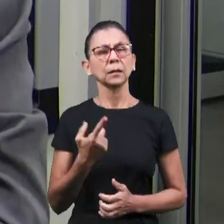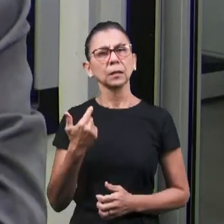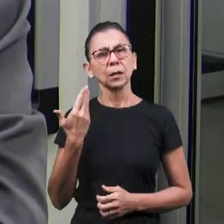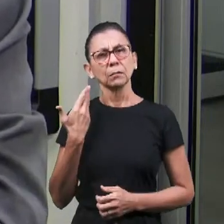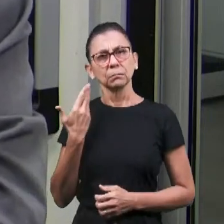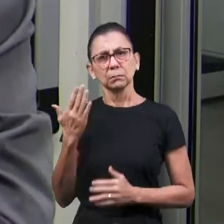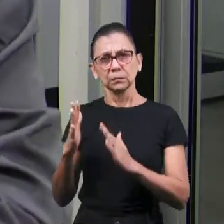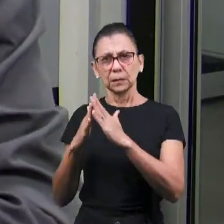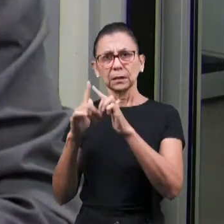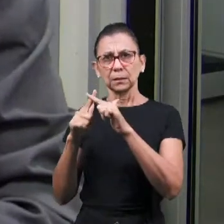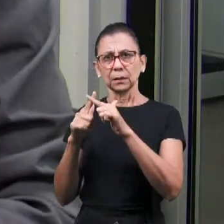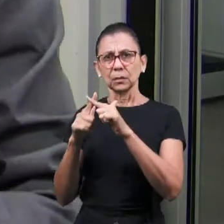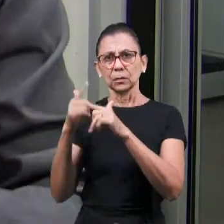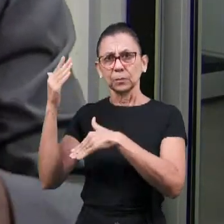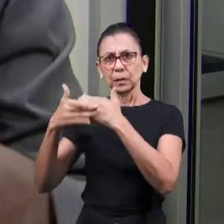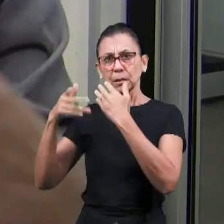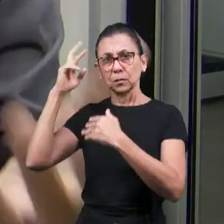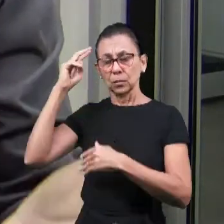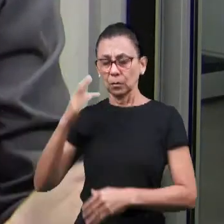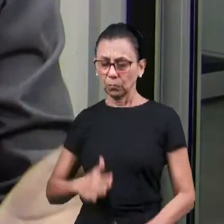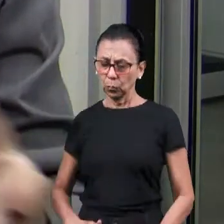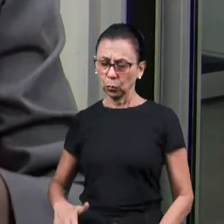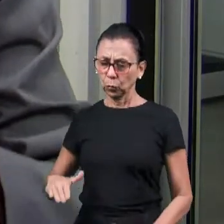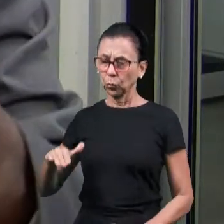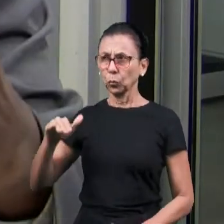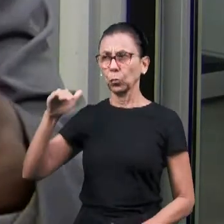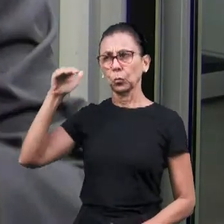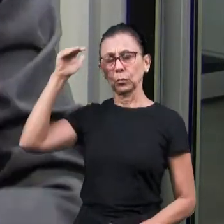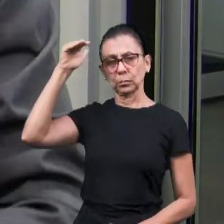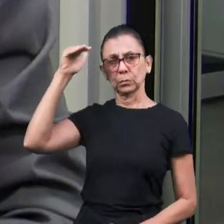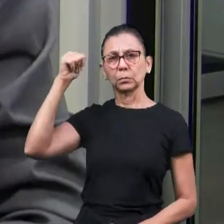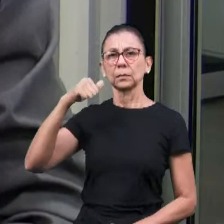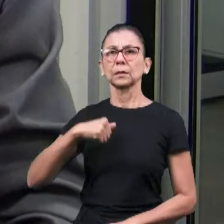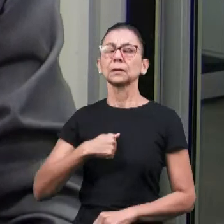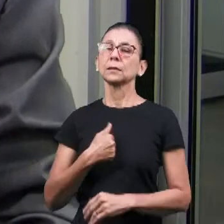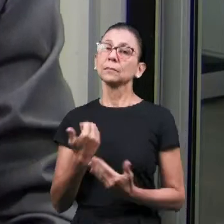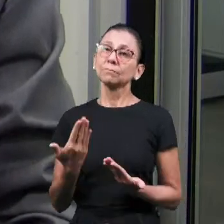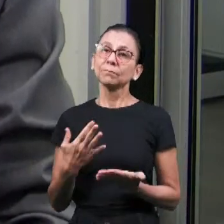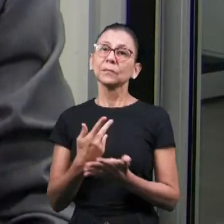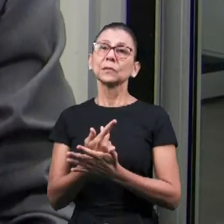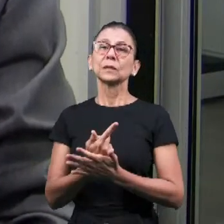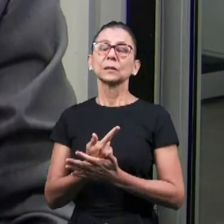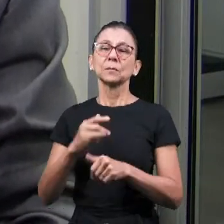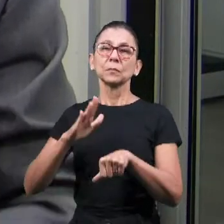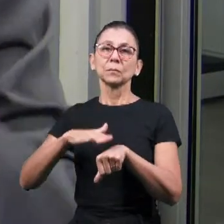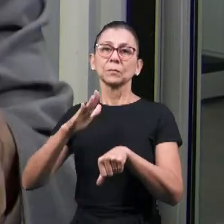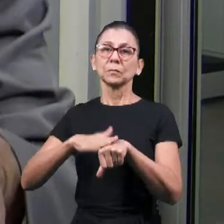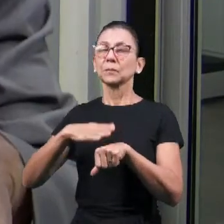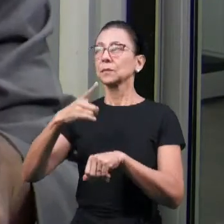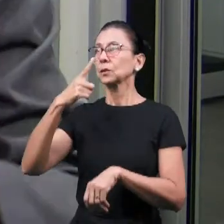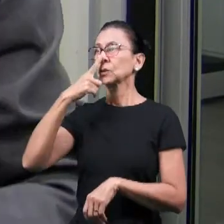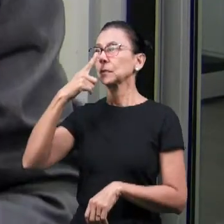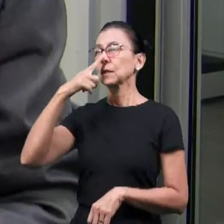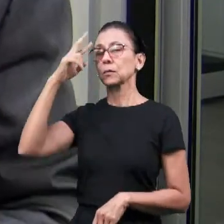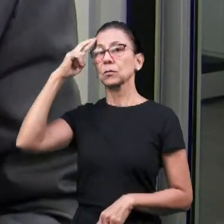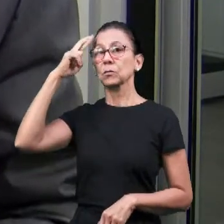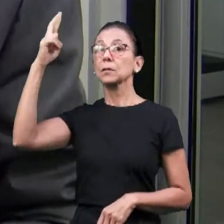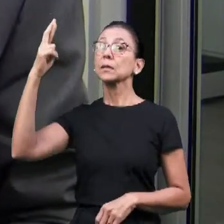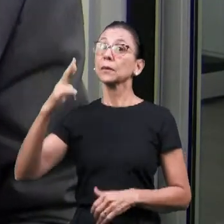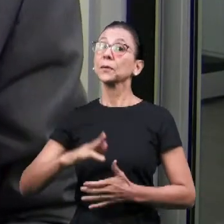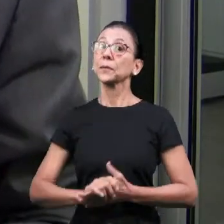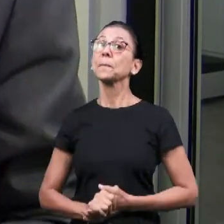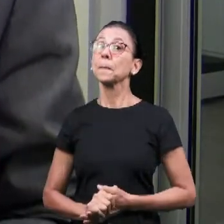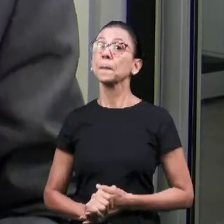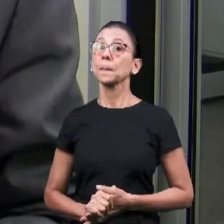elas vão te amadurecendo, elas vão te dando mais intimidade com o Senhor. É isso que foi acontecendo. E ainda no campo da experiência. E valorizar o que Deus falou, né?